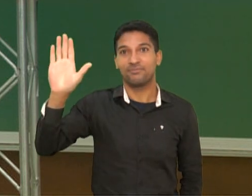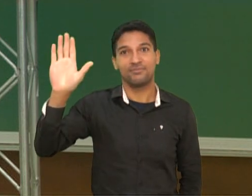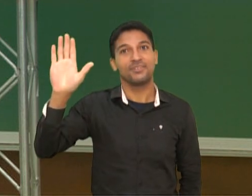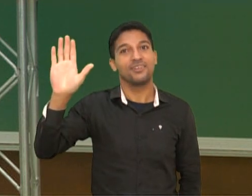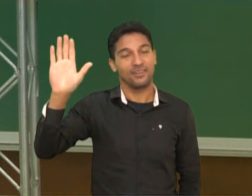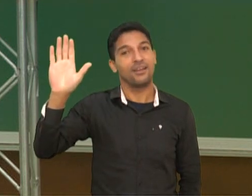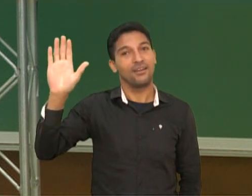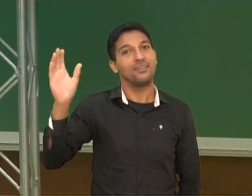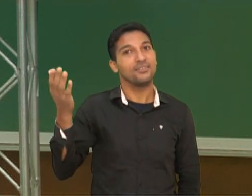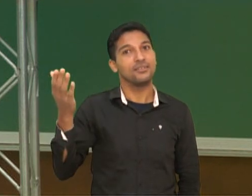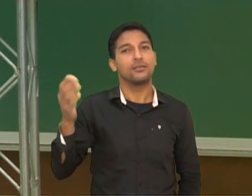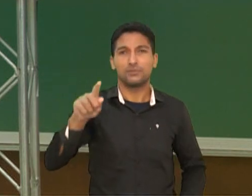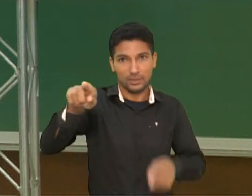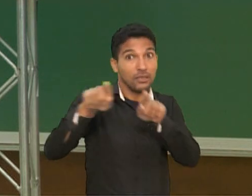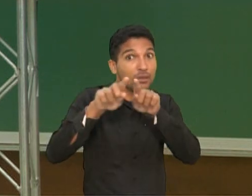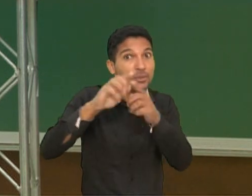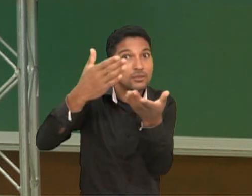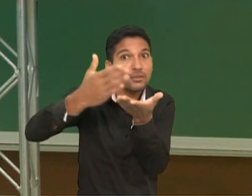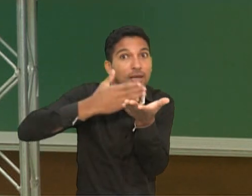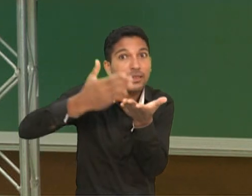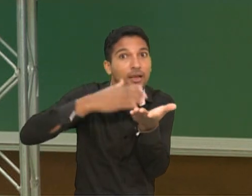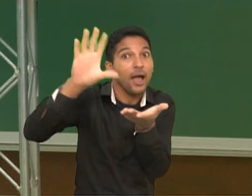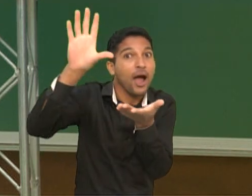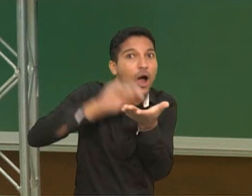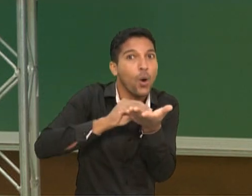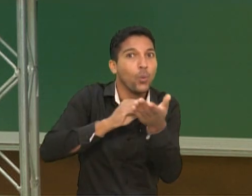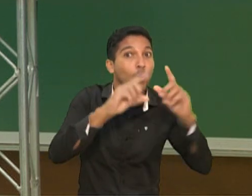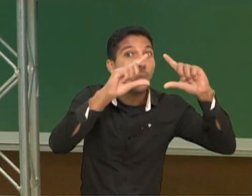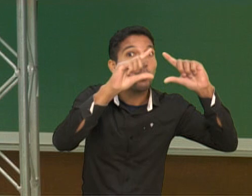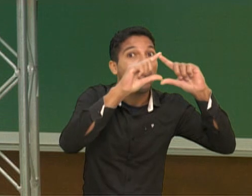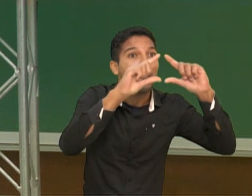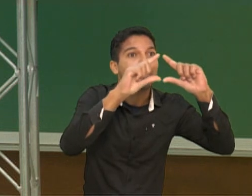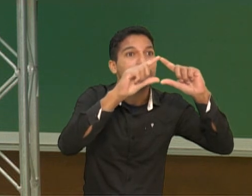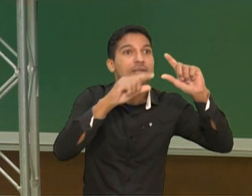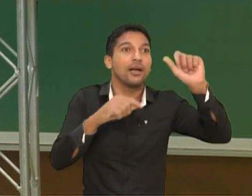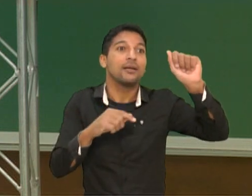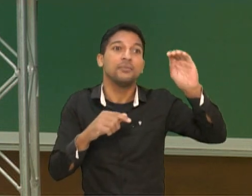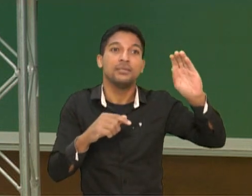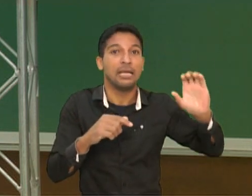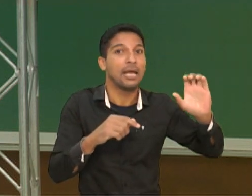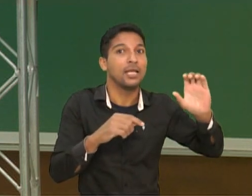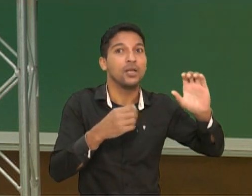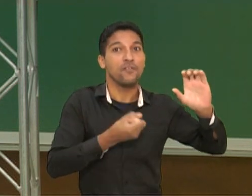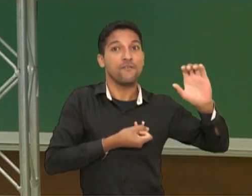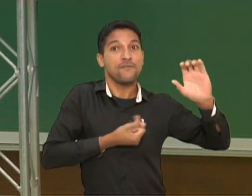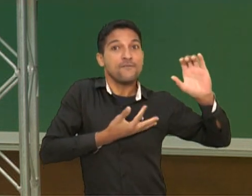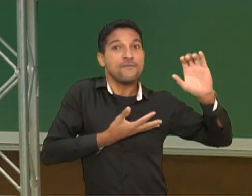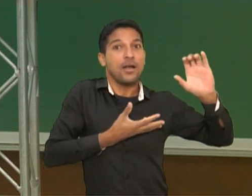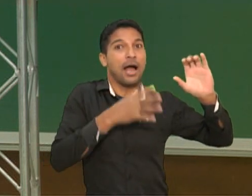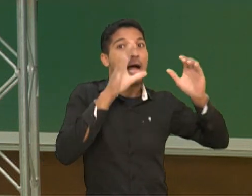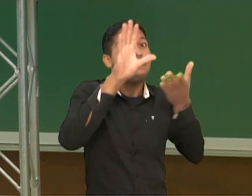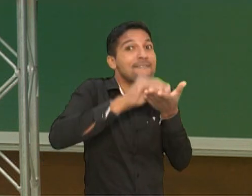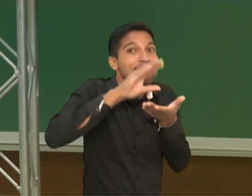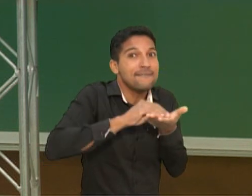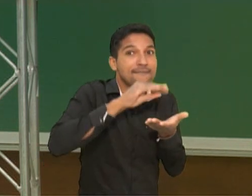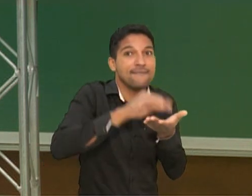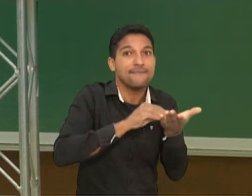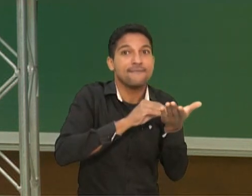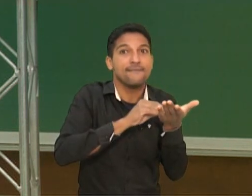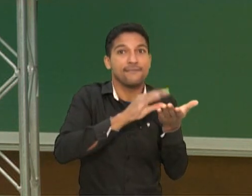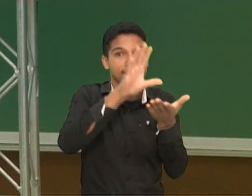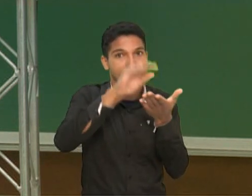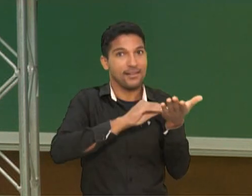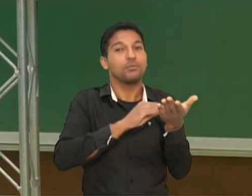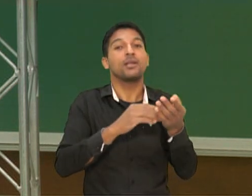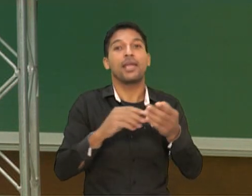coisa no caderno de vocês. Eu sempre que estou dando aula, até no quadro, eu coloco do ladinho quais são as informações que nós vamos usar no decorrer